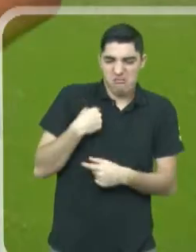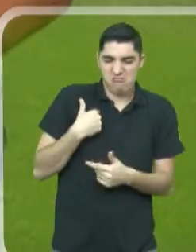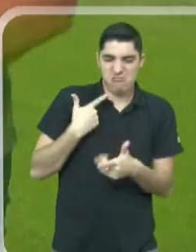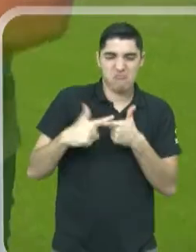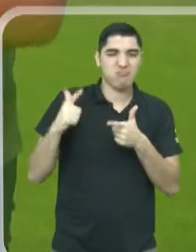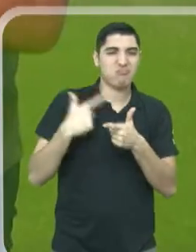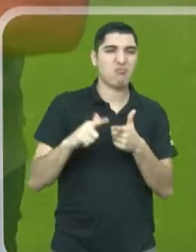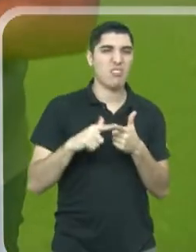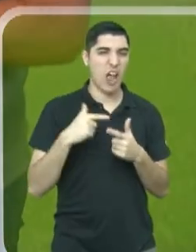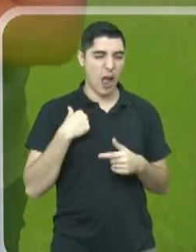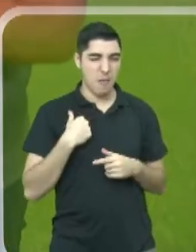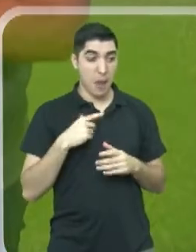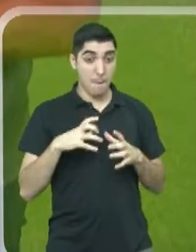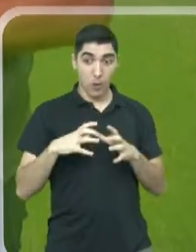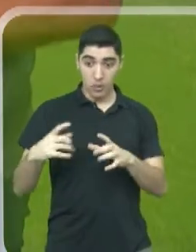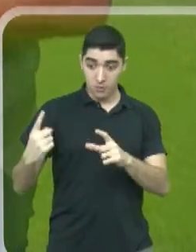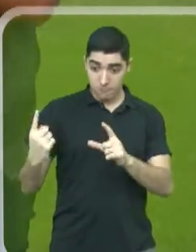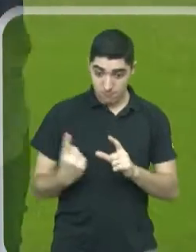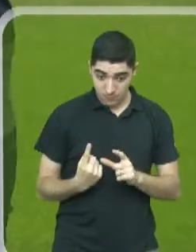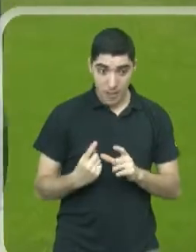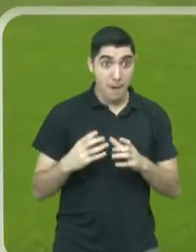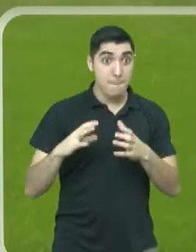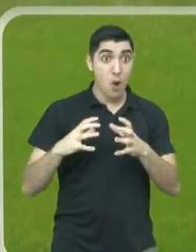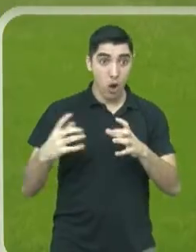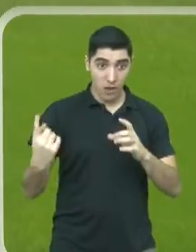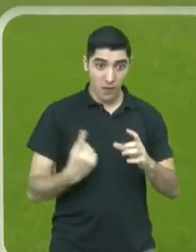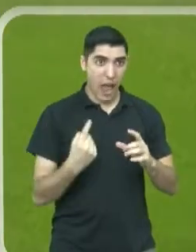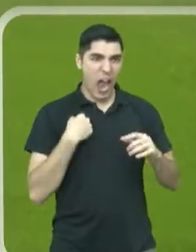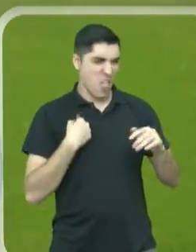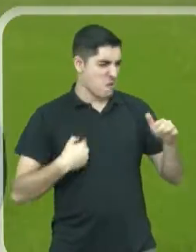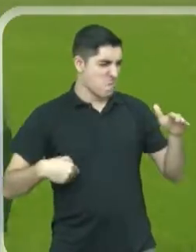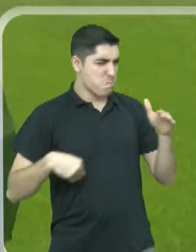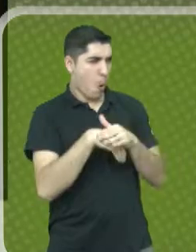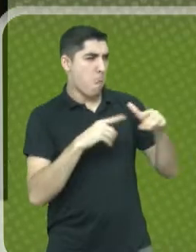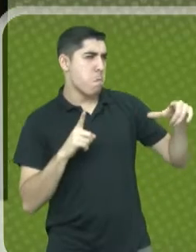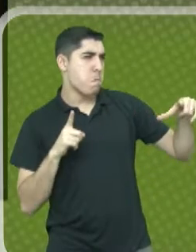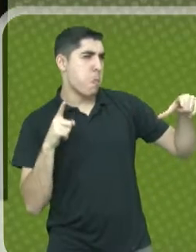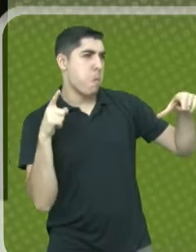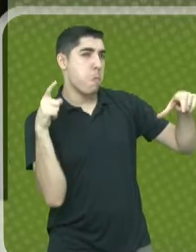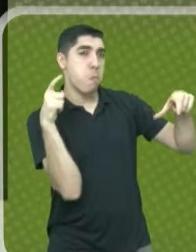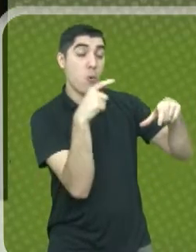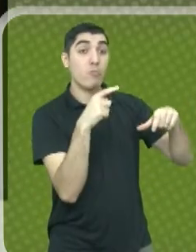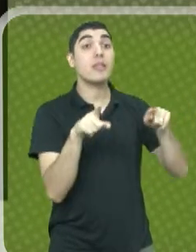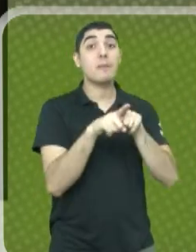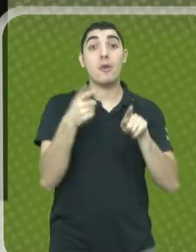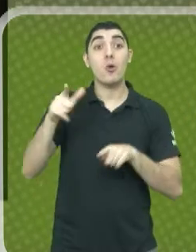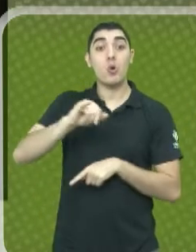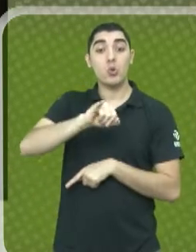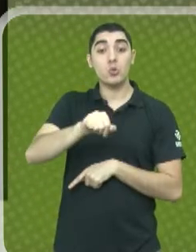falei, eu vou chutar essa bola. E aí você vê que o Juninho até assusta, porque o Juninho estava do meu lado, eu grito,